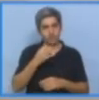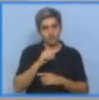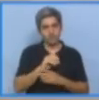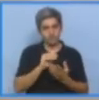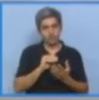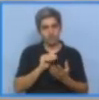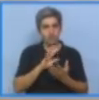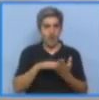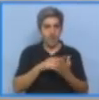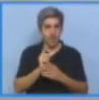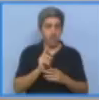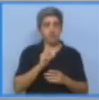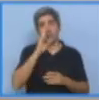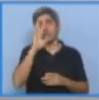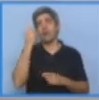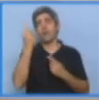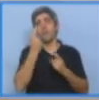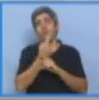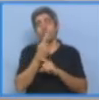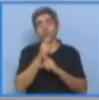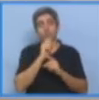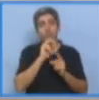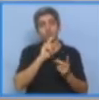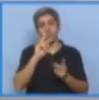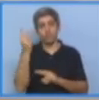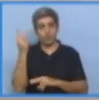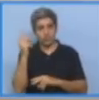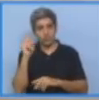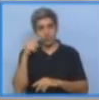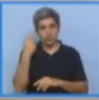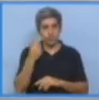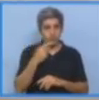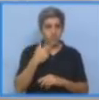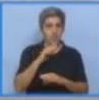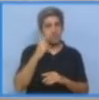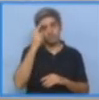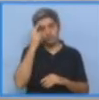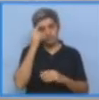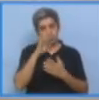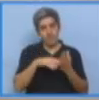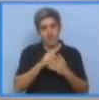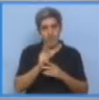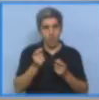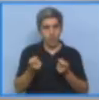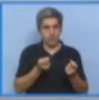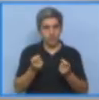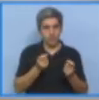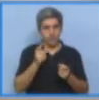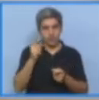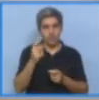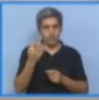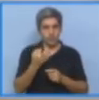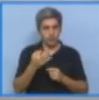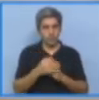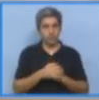Porto. Só se alguma coisa acontecer e levar a que seja alterada a organização, mas